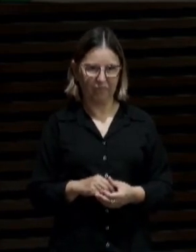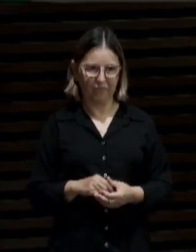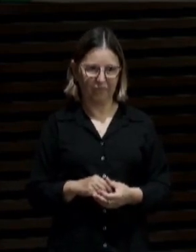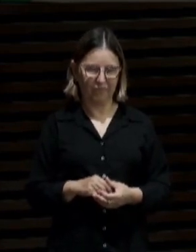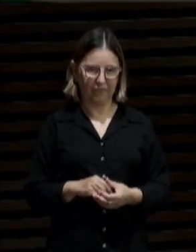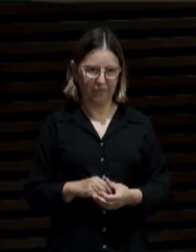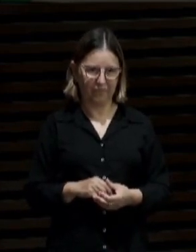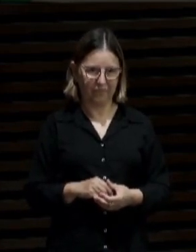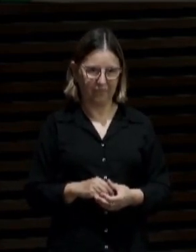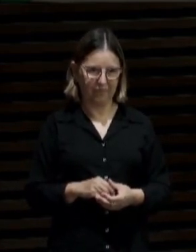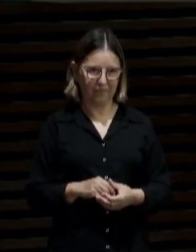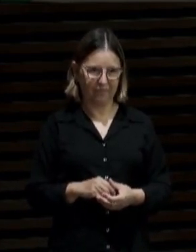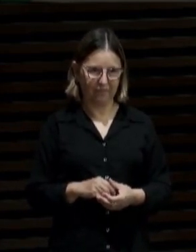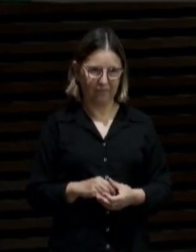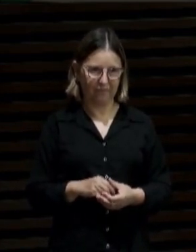era.